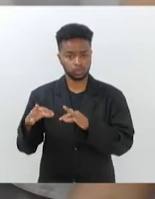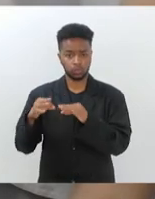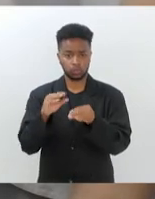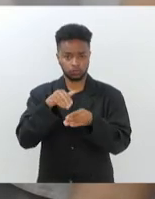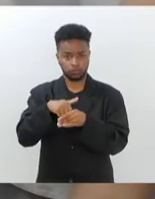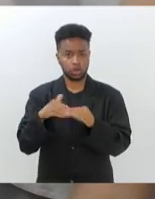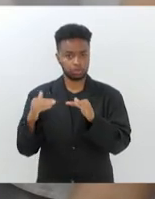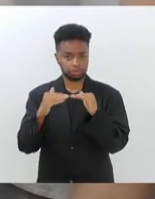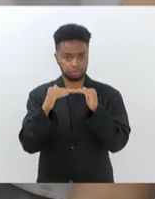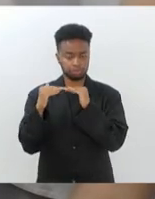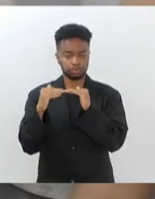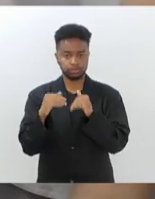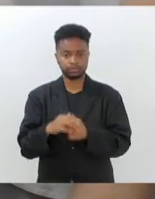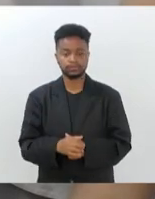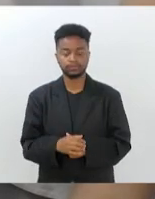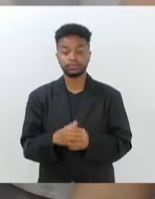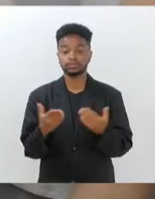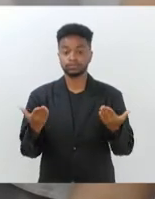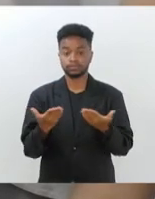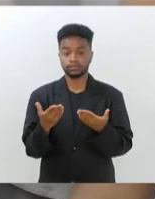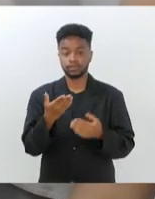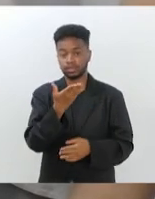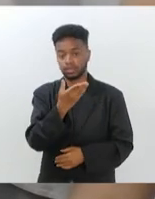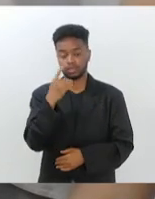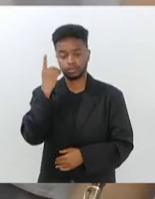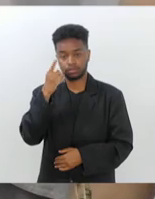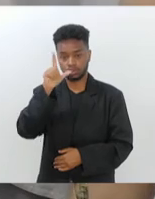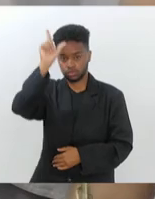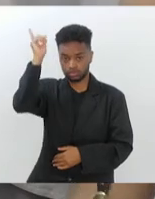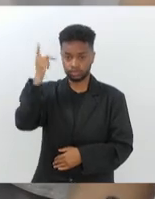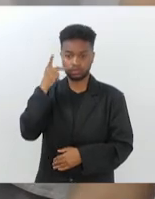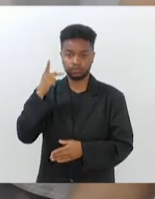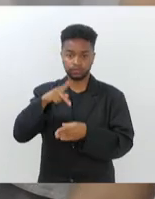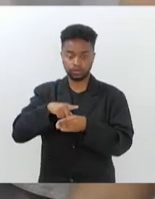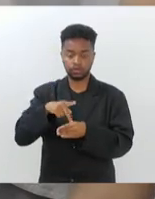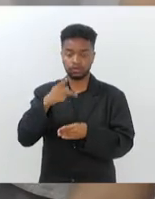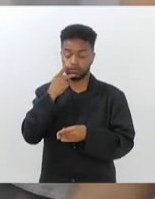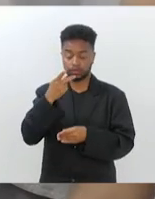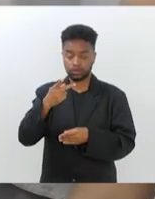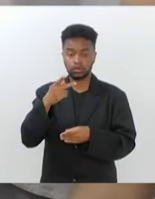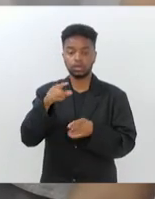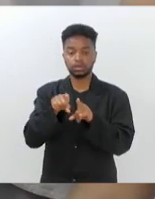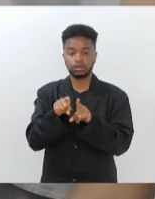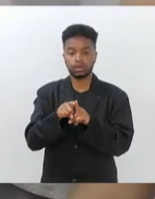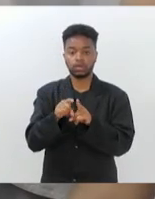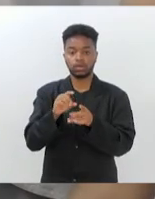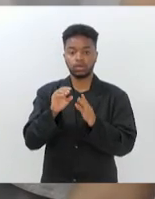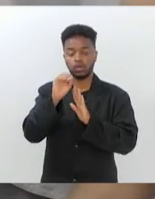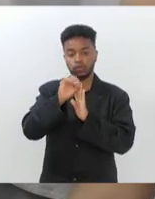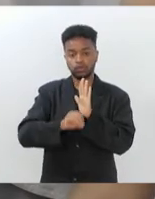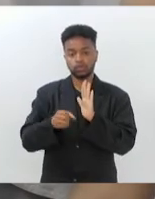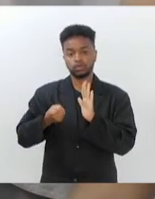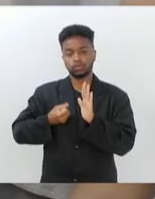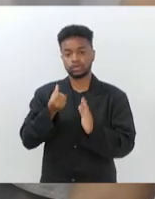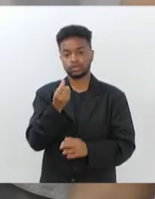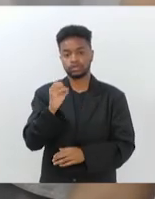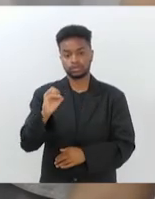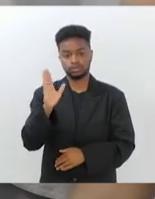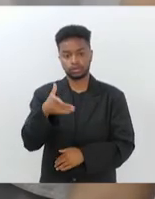unânime então a questão de ordem levantada pelo Deputado Luis Paulo o Ofício aqui encaminhado pelo Deputado Rodrigo amorinho Ofício número 60